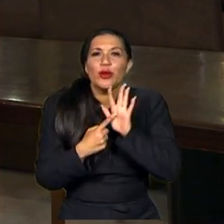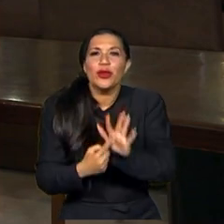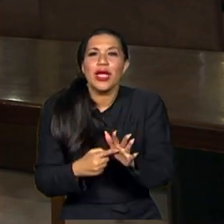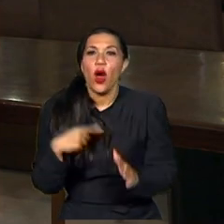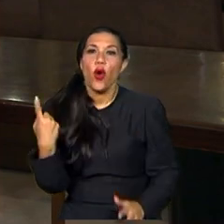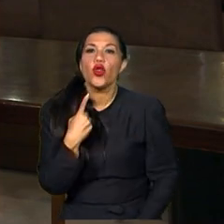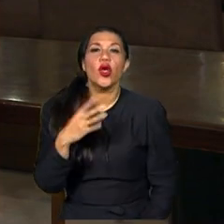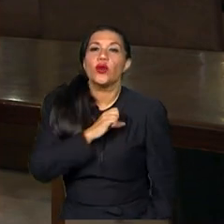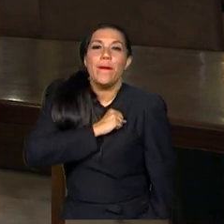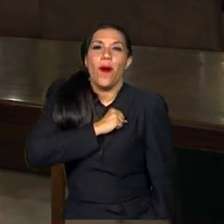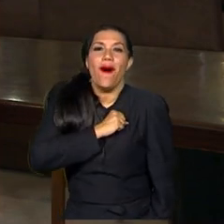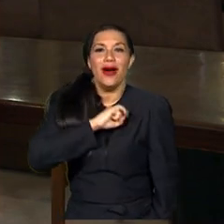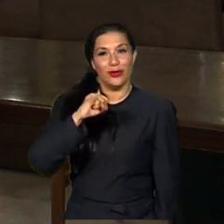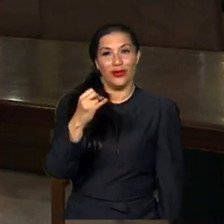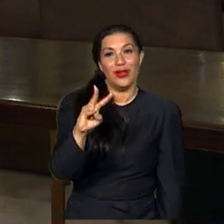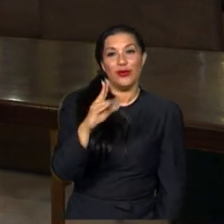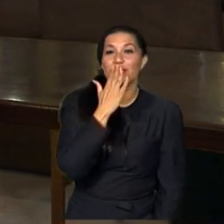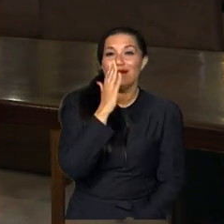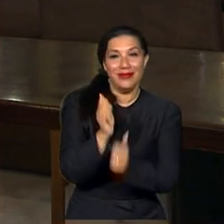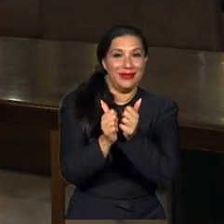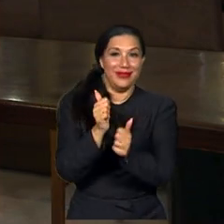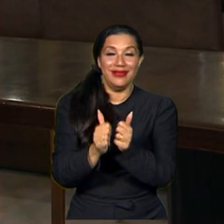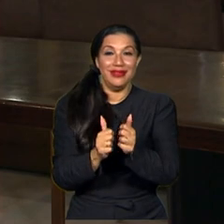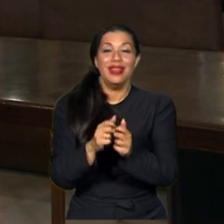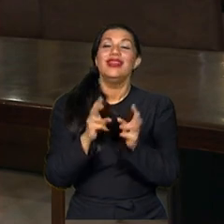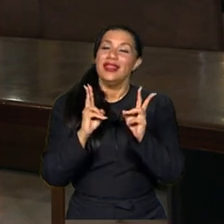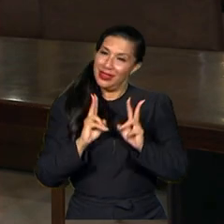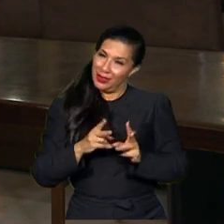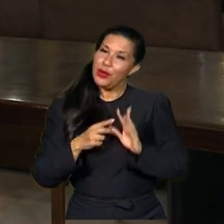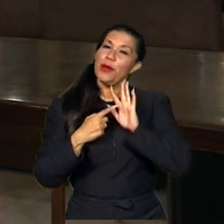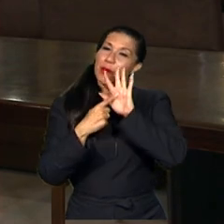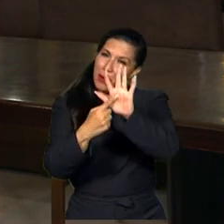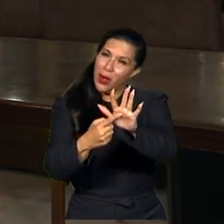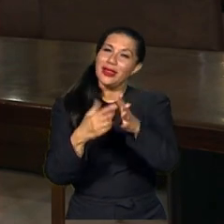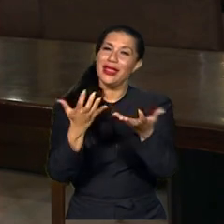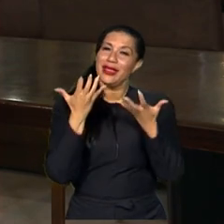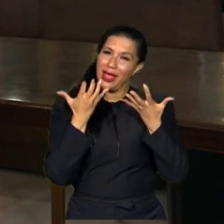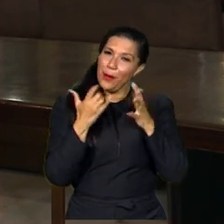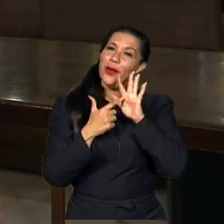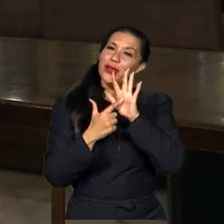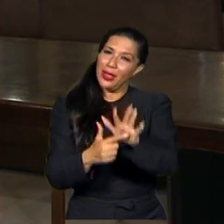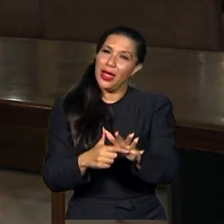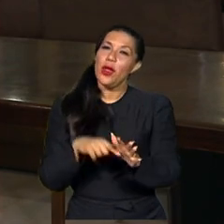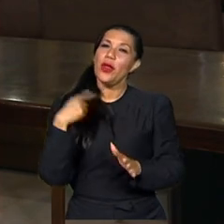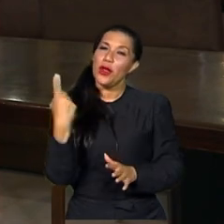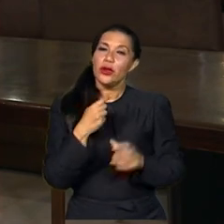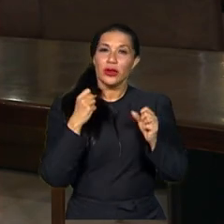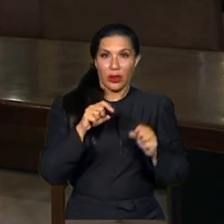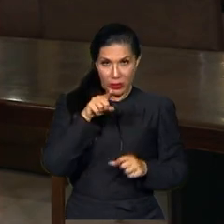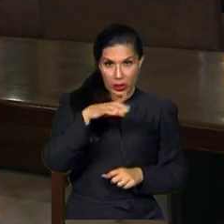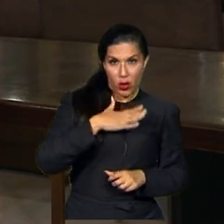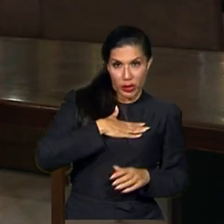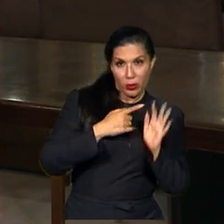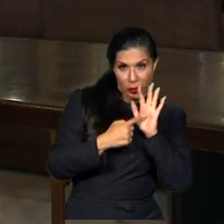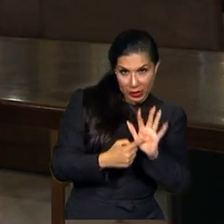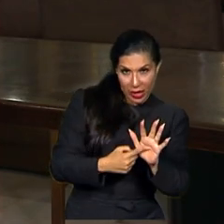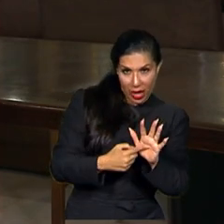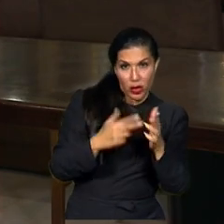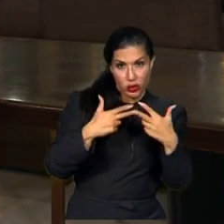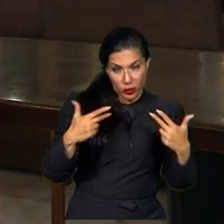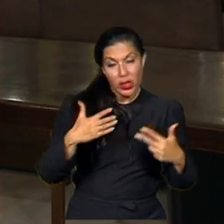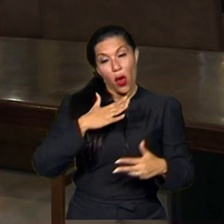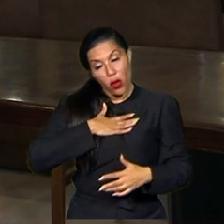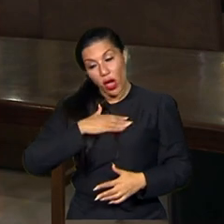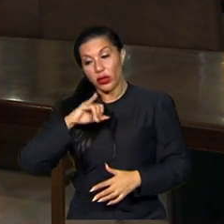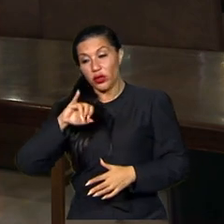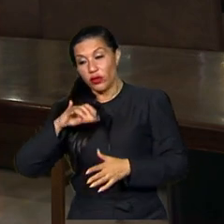nossa paixão, que é o Juventus? A gente também pode mostrar isso, a gente quer mostrar isso. Todo mundo mostra as coisas que gosta. A gente gosta do Juventus, a gente